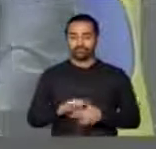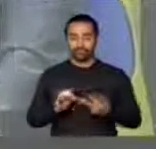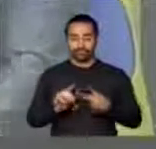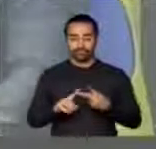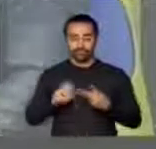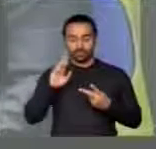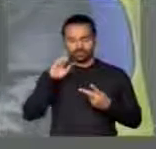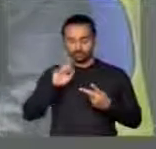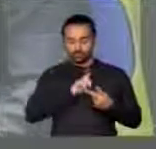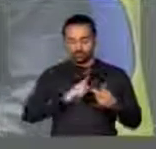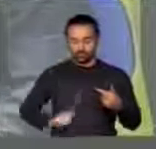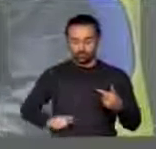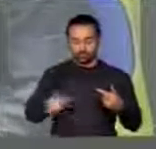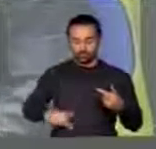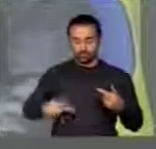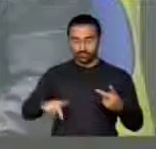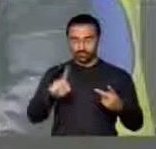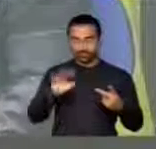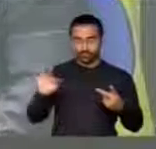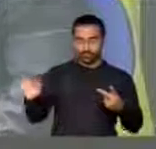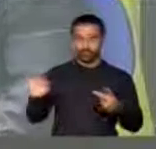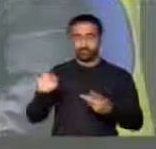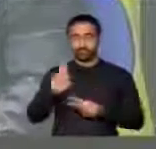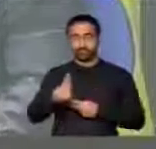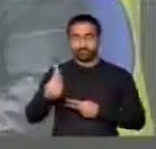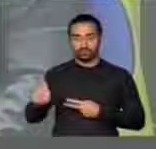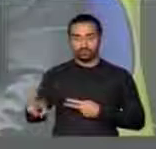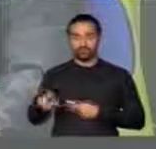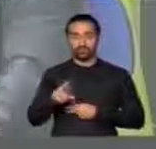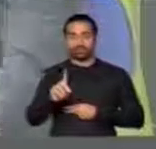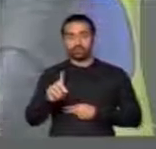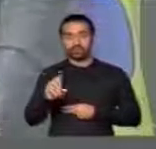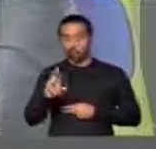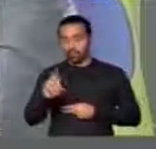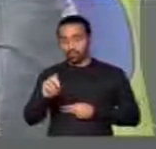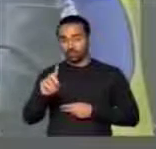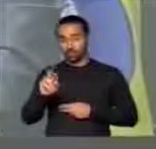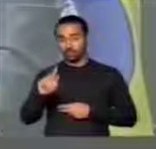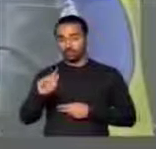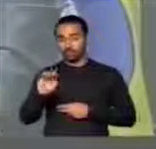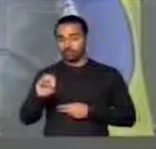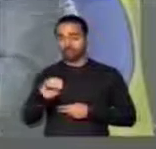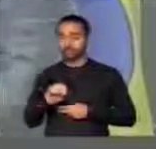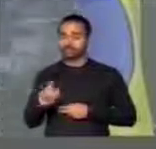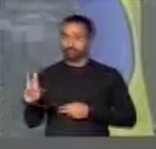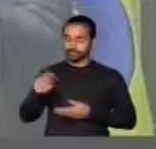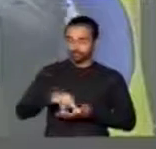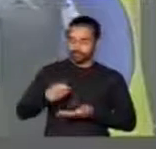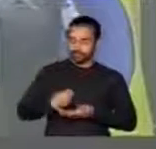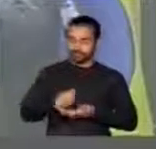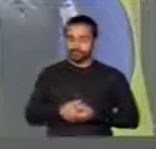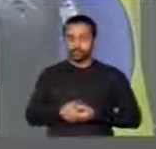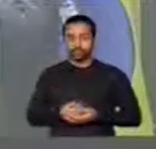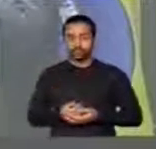senhor governador do Distrito Federal, Rodrigo Hollenberg, que nos honra com a sua presença,